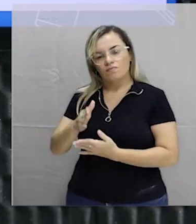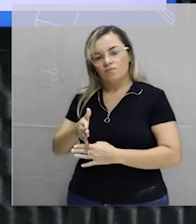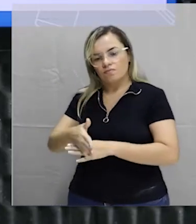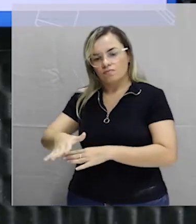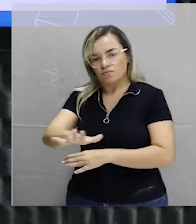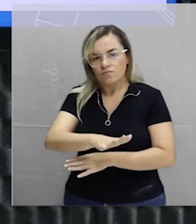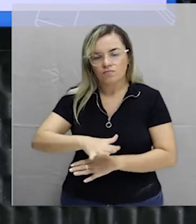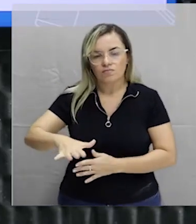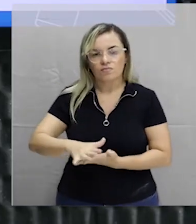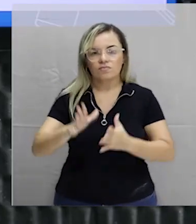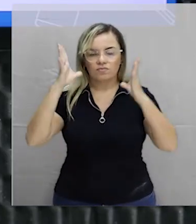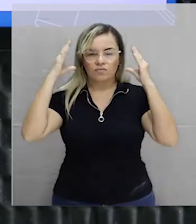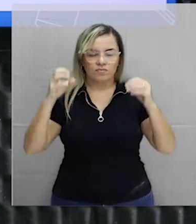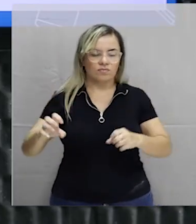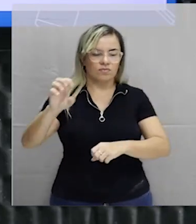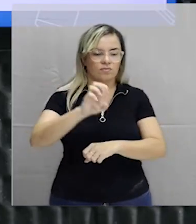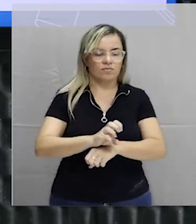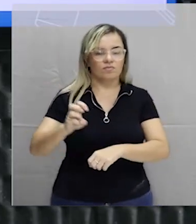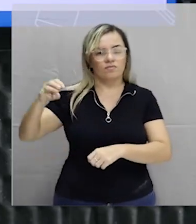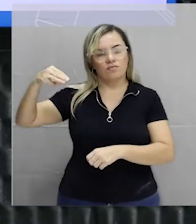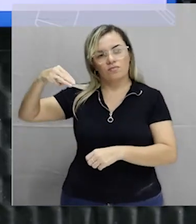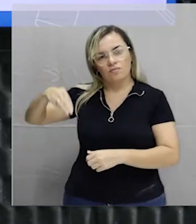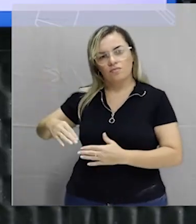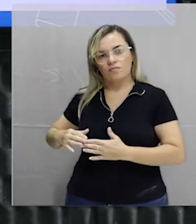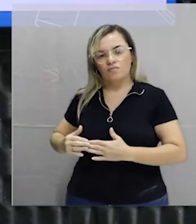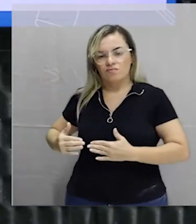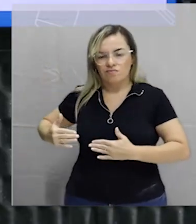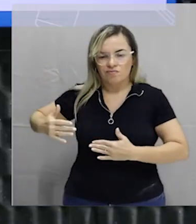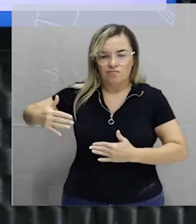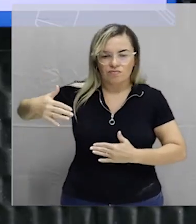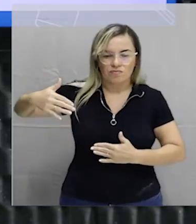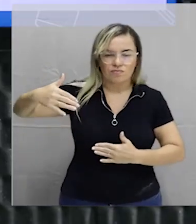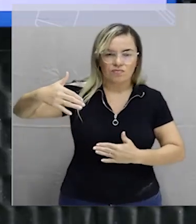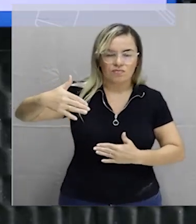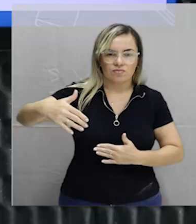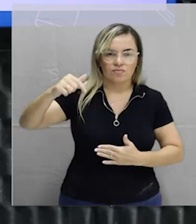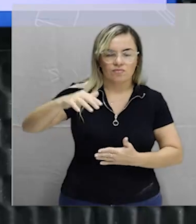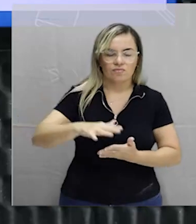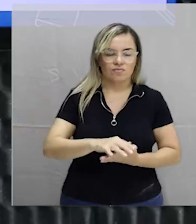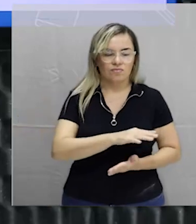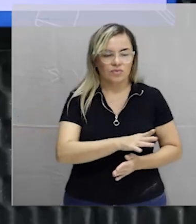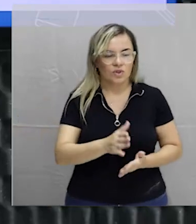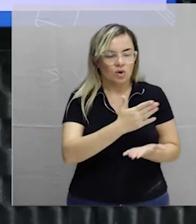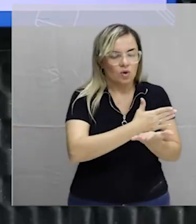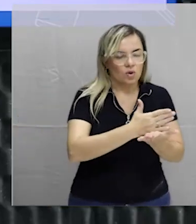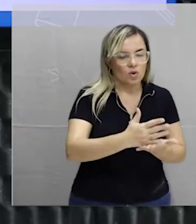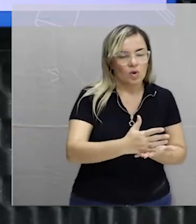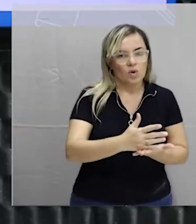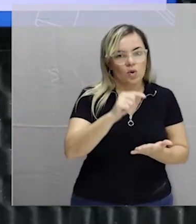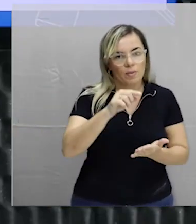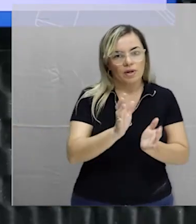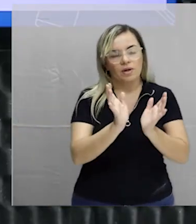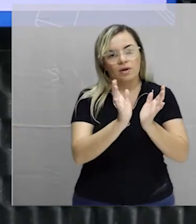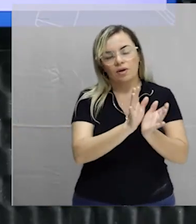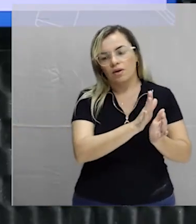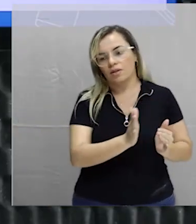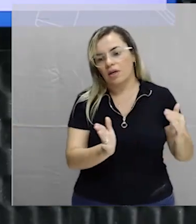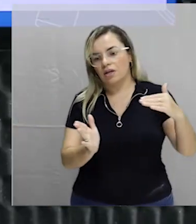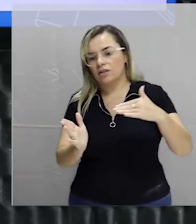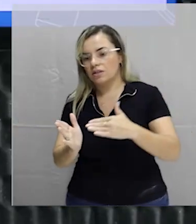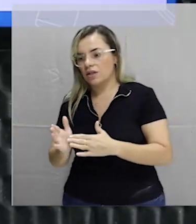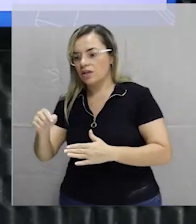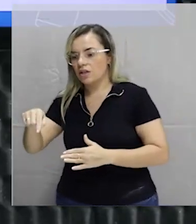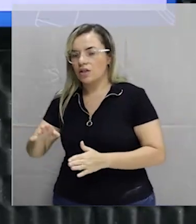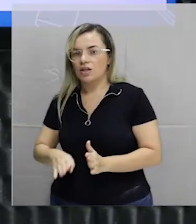ocupação holandesa do Maranhão, ela é um prolongamento que vem de Pernambuco até essa região. Ela